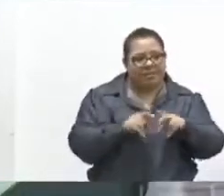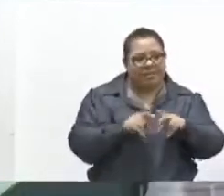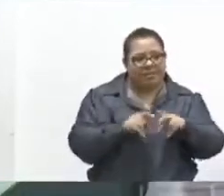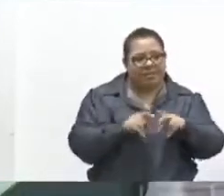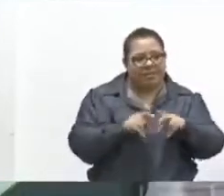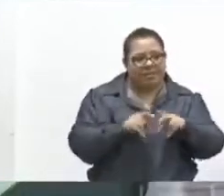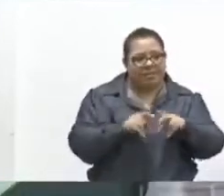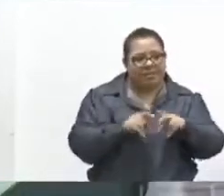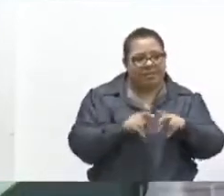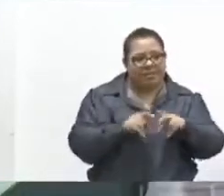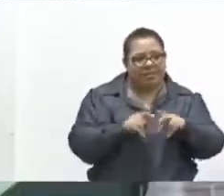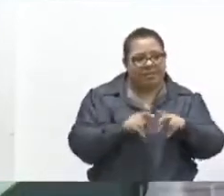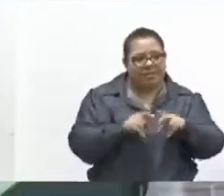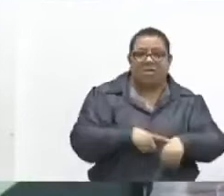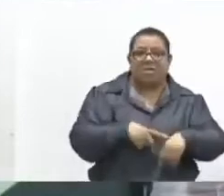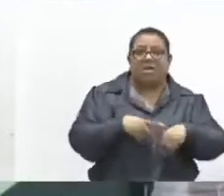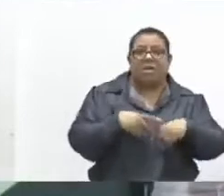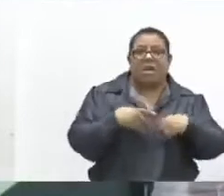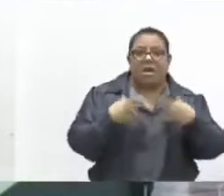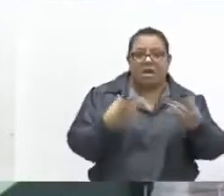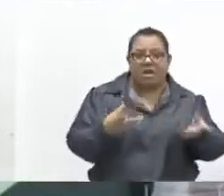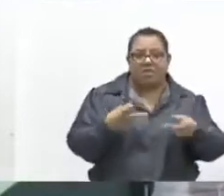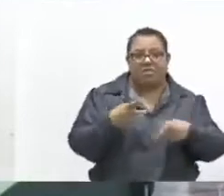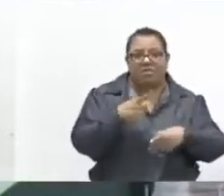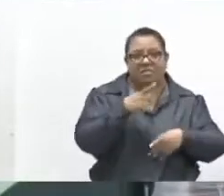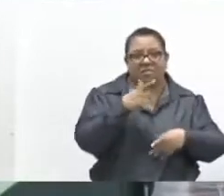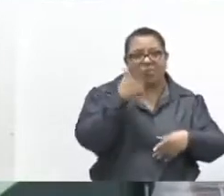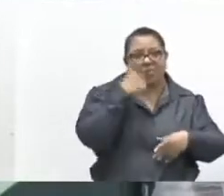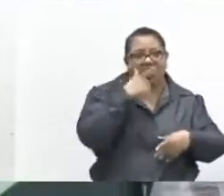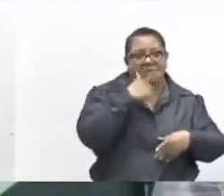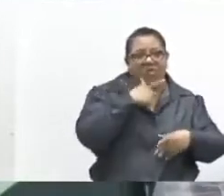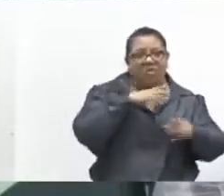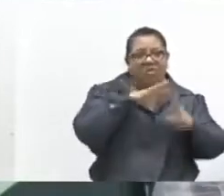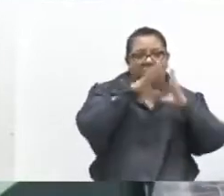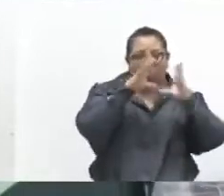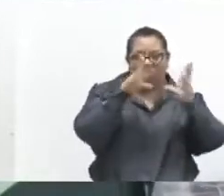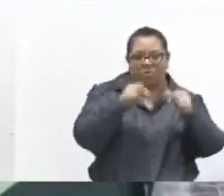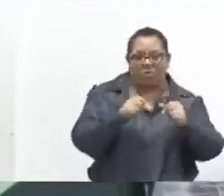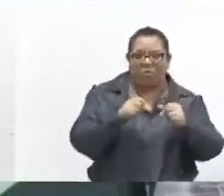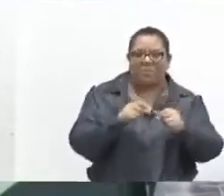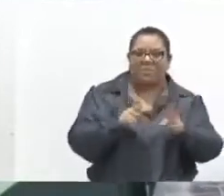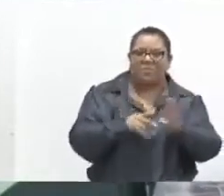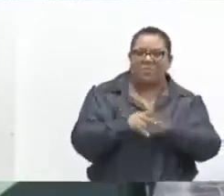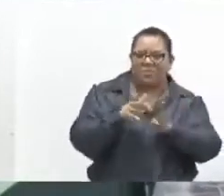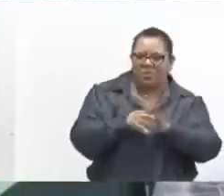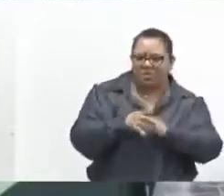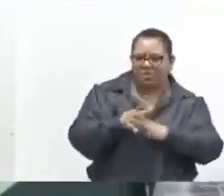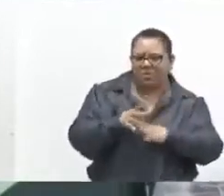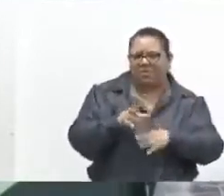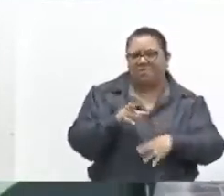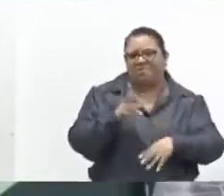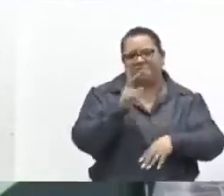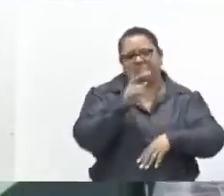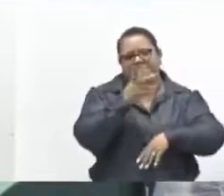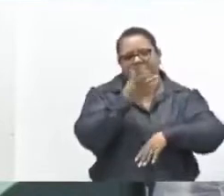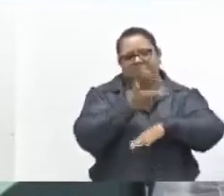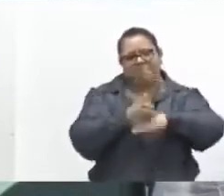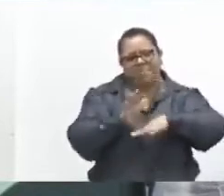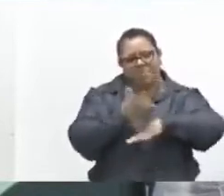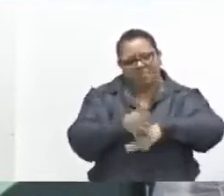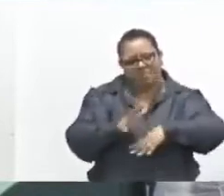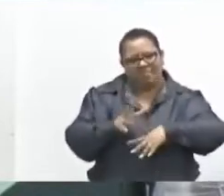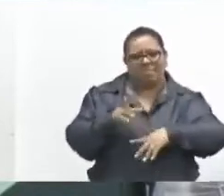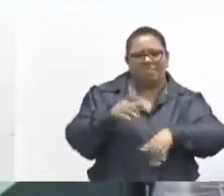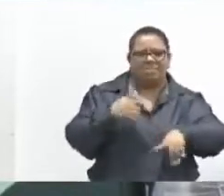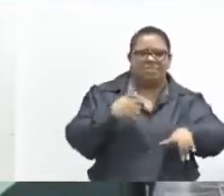de bolsas, né? E o PIAEST, ele busca englobar demandas voltadas à orientação acadêmica, orientação profissional, mercado de